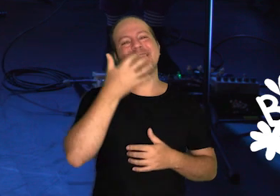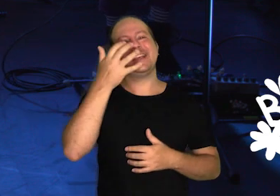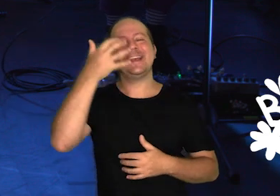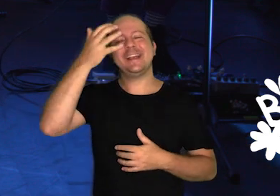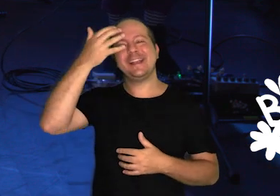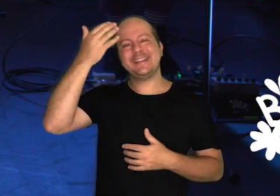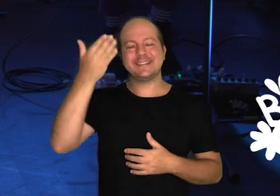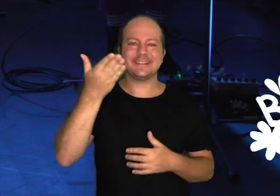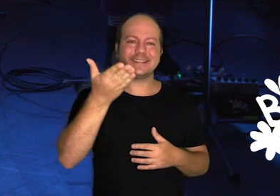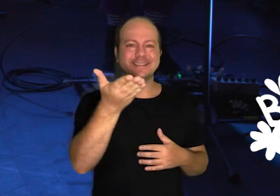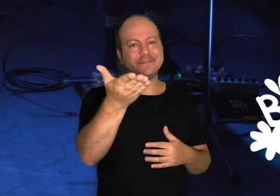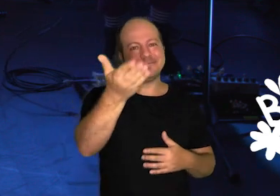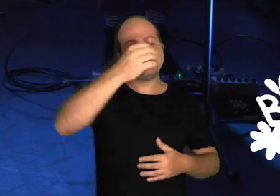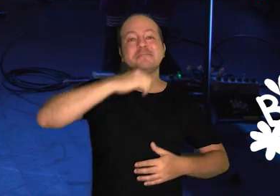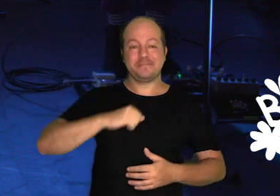pra